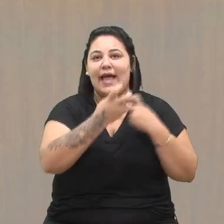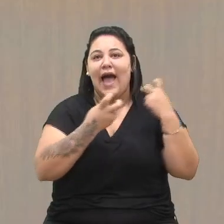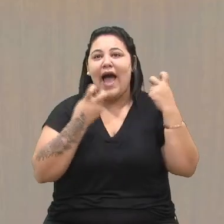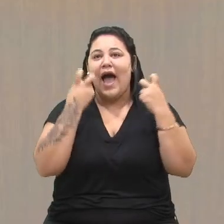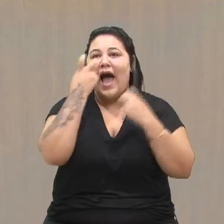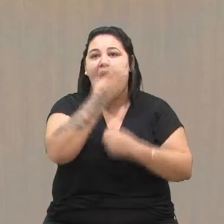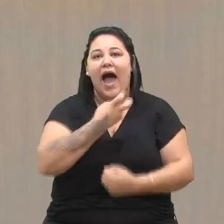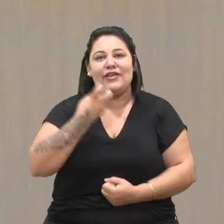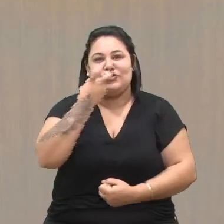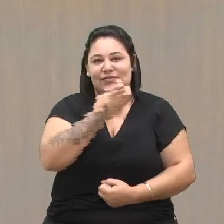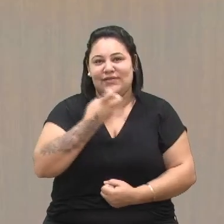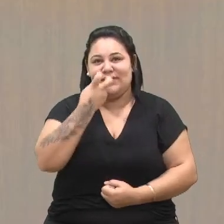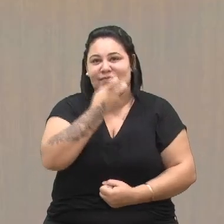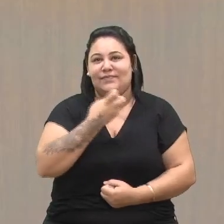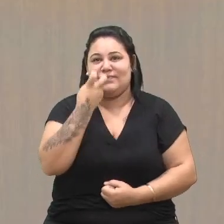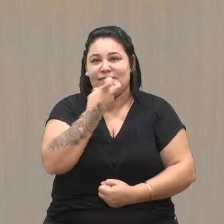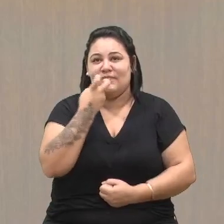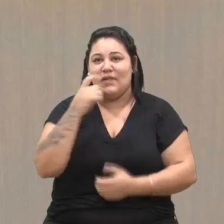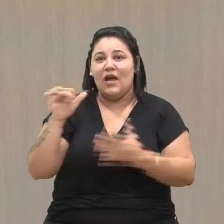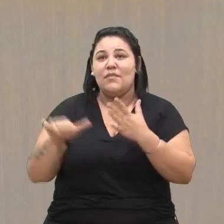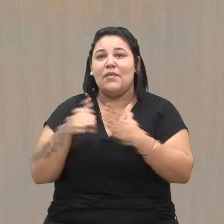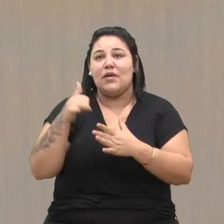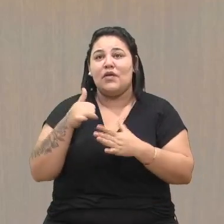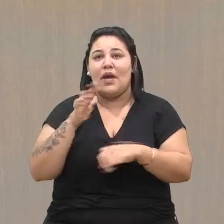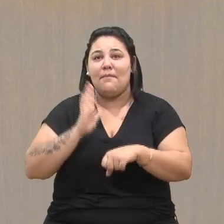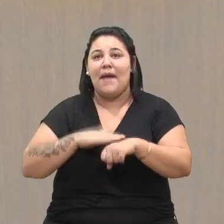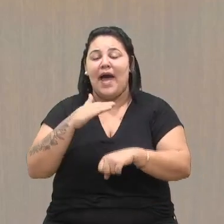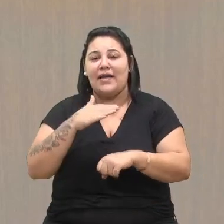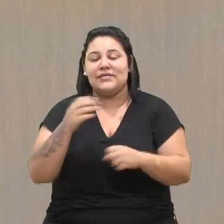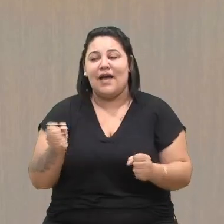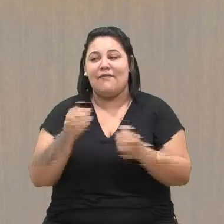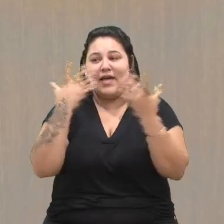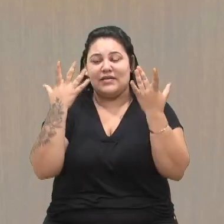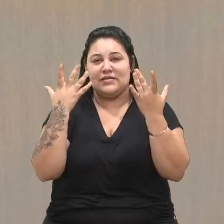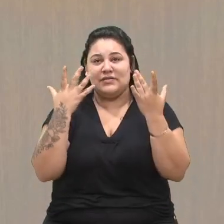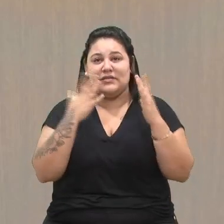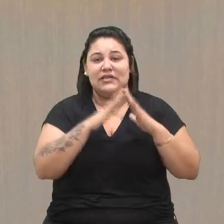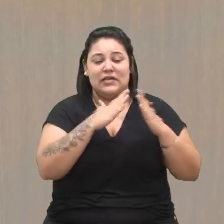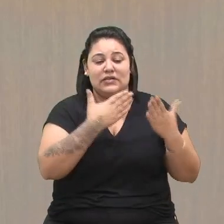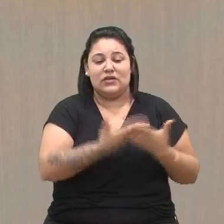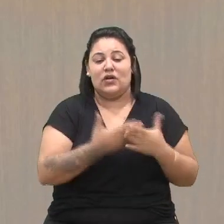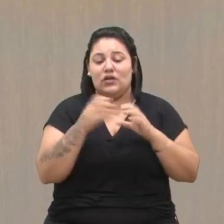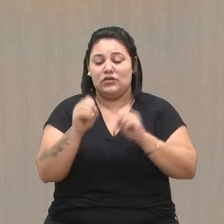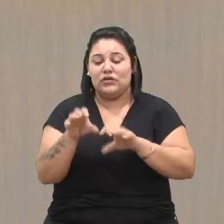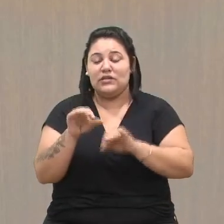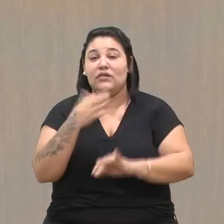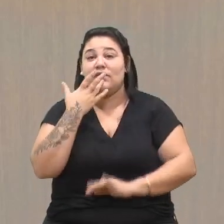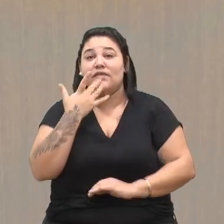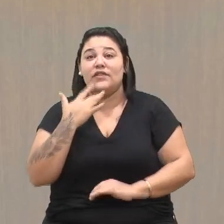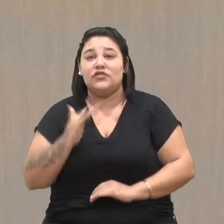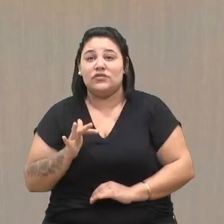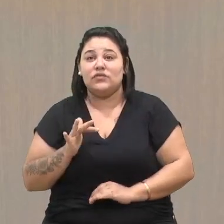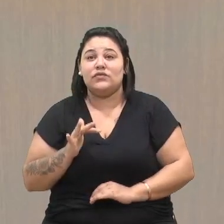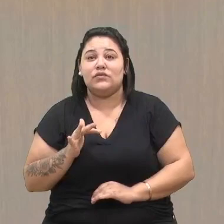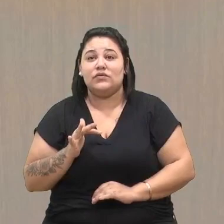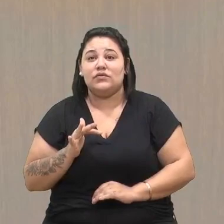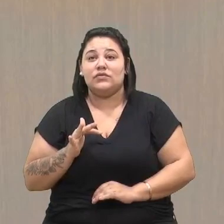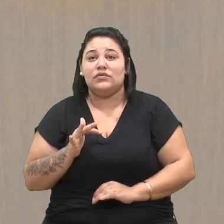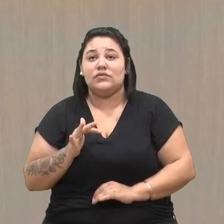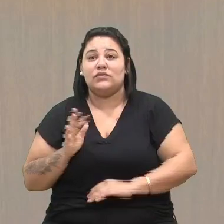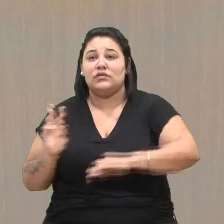isso é para melhorar ainda mais a nossa festa. E que as escolas de educação infantil